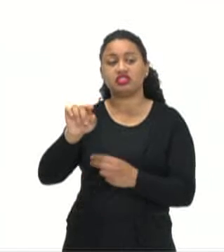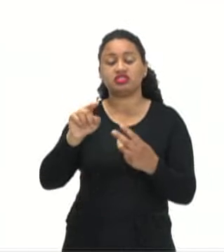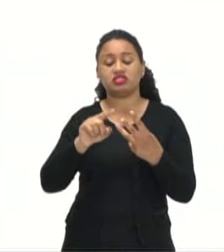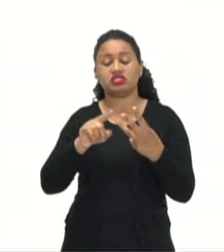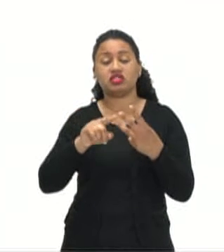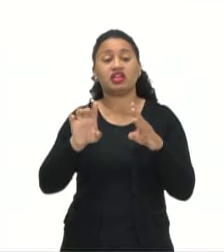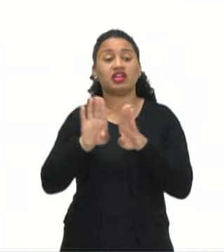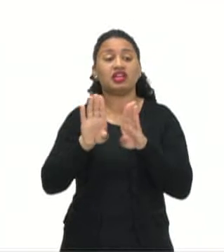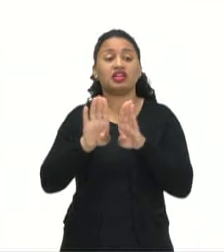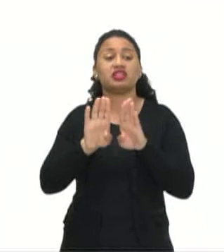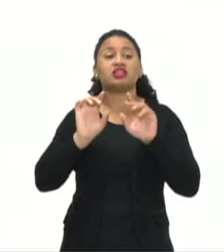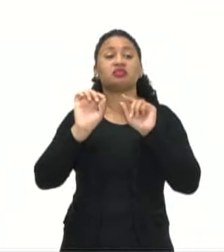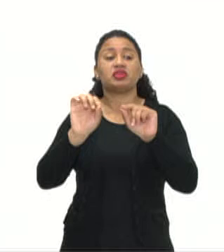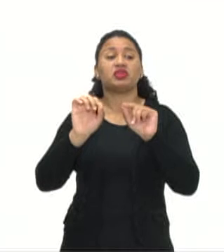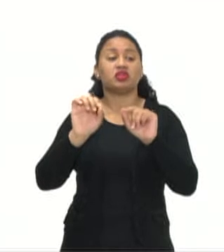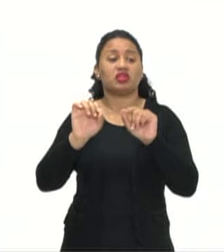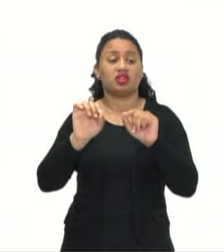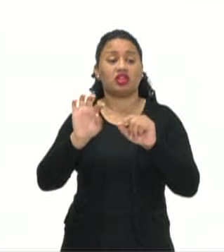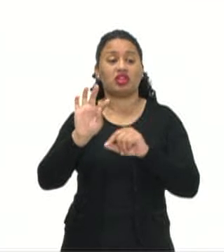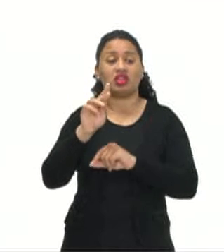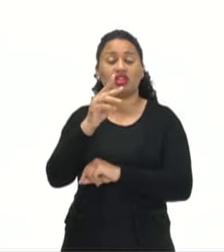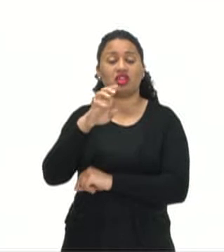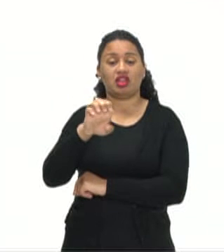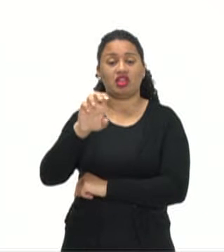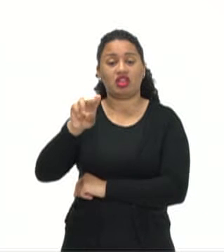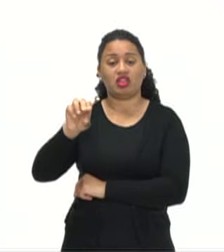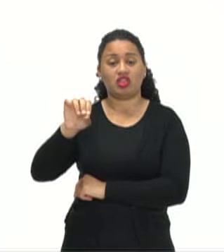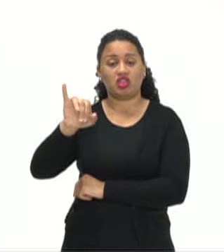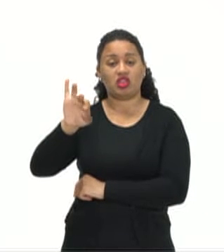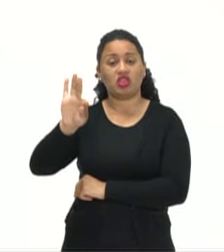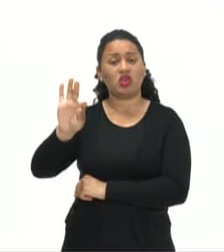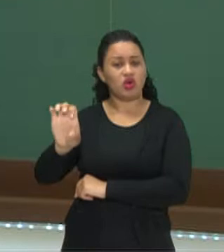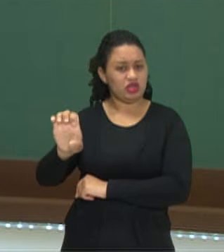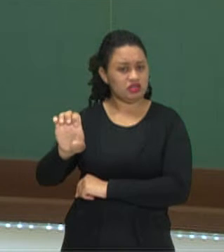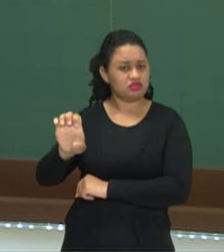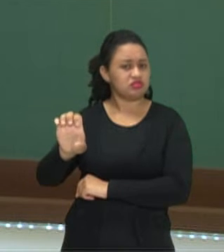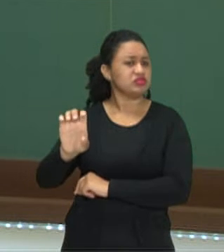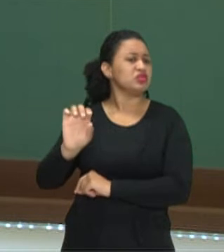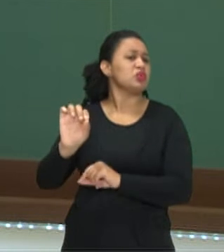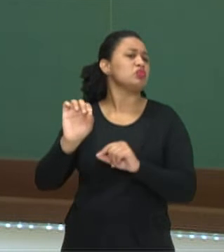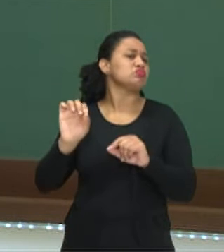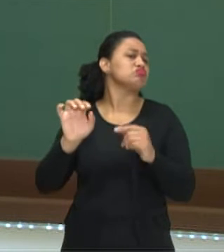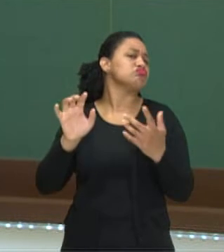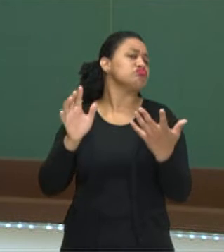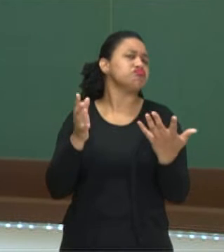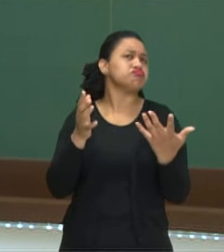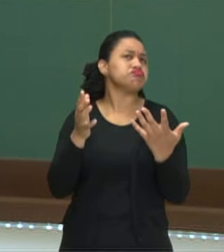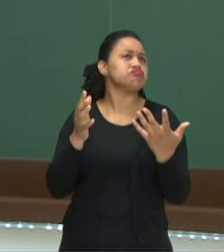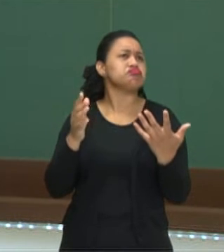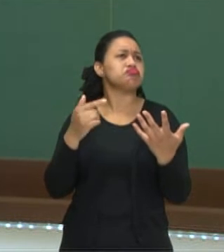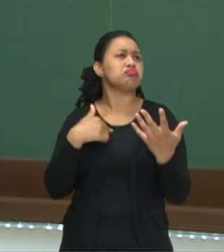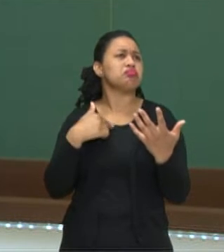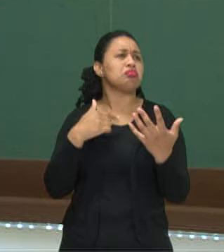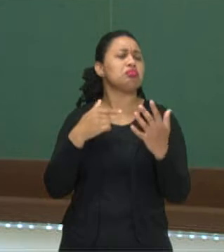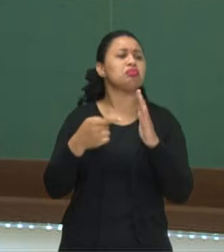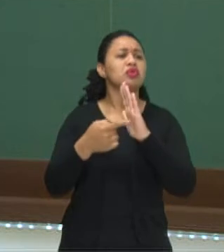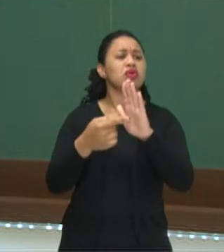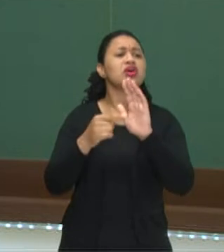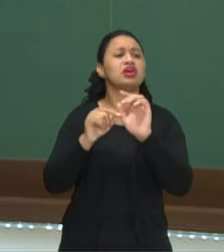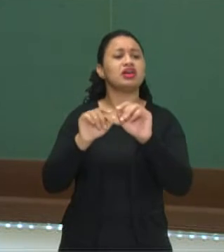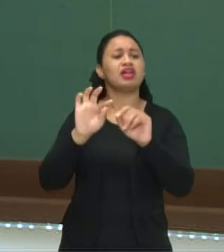um outro programa que é De Noite, que é assim como se fosse uma referência ao